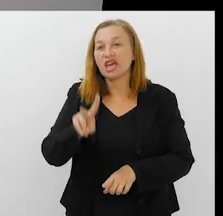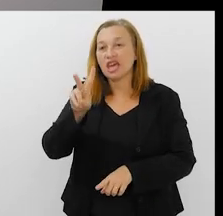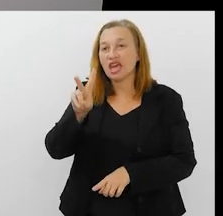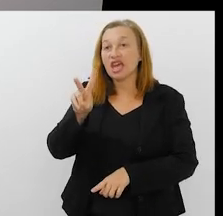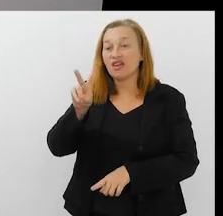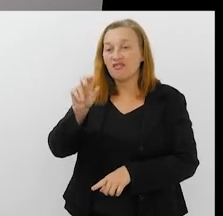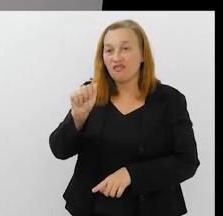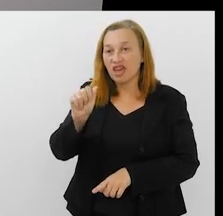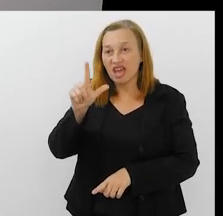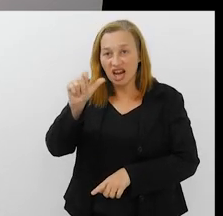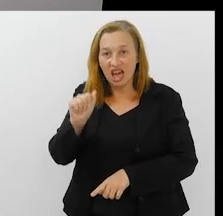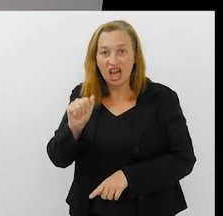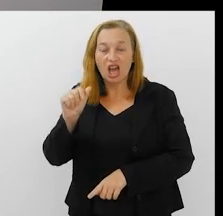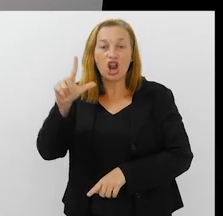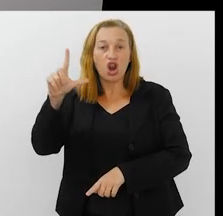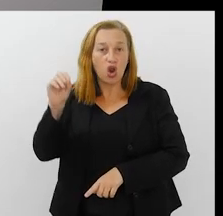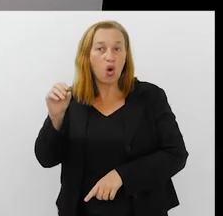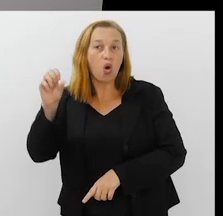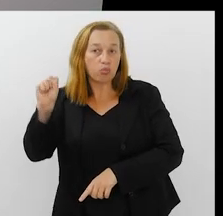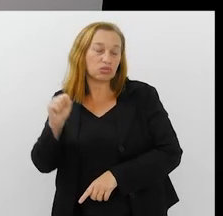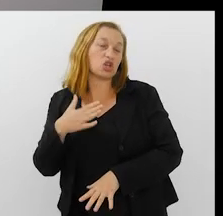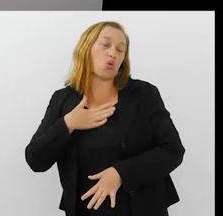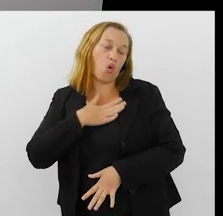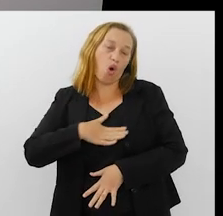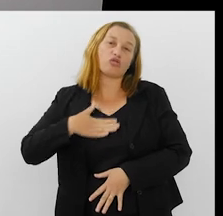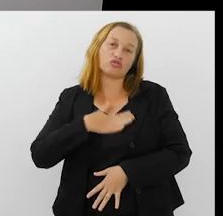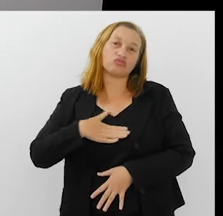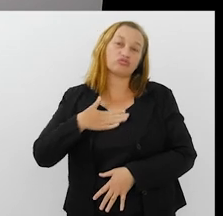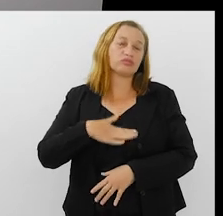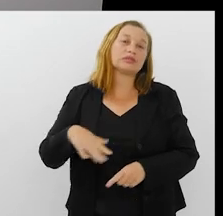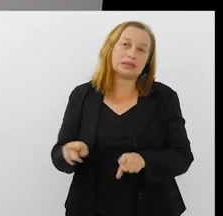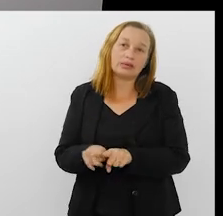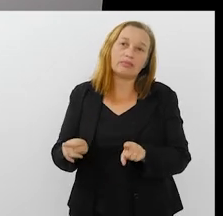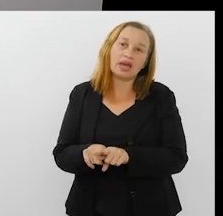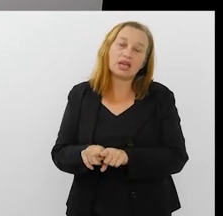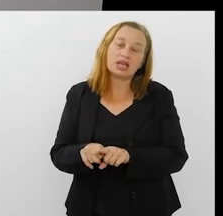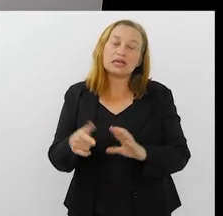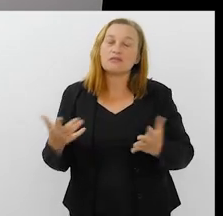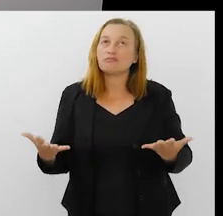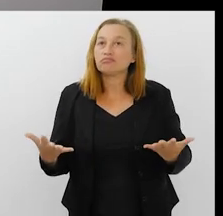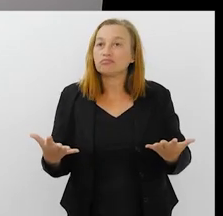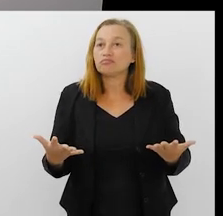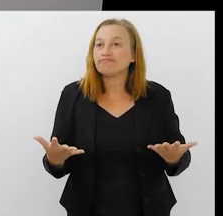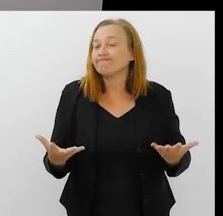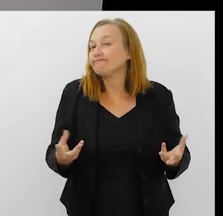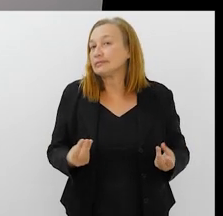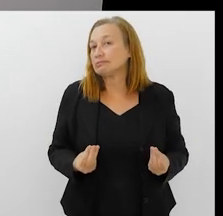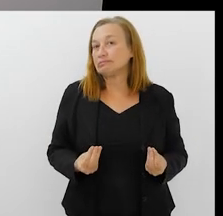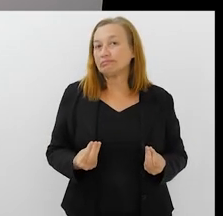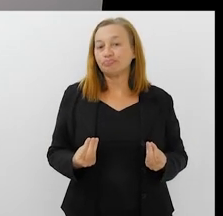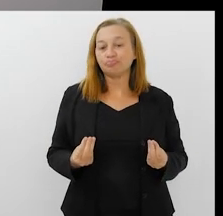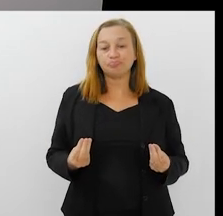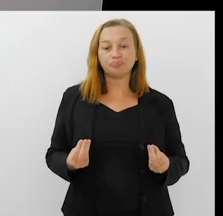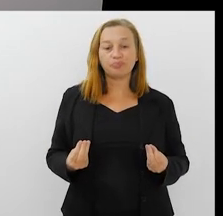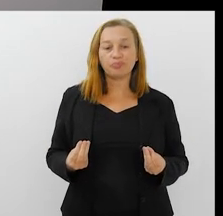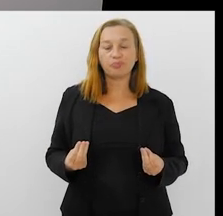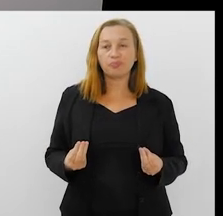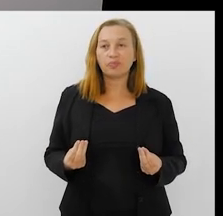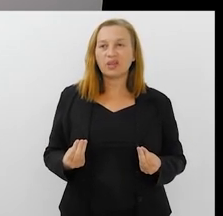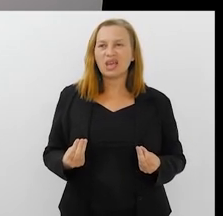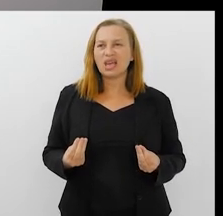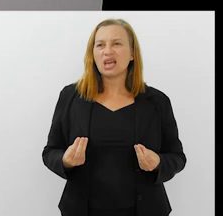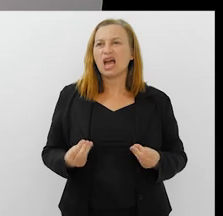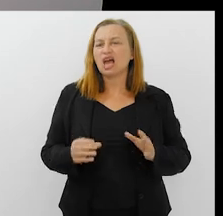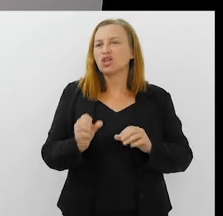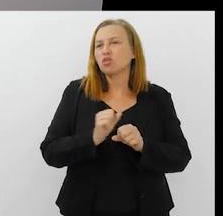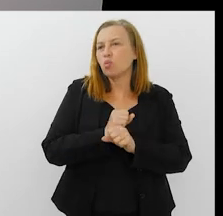muito Villa-Lobos quando muito. Vocês fizeram Villa-Lobos? Pois é, foi uma... Eu